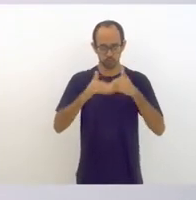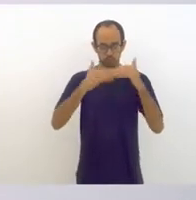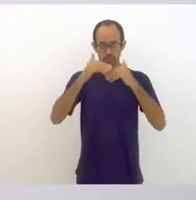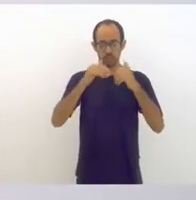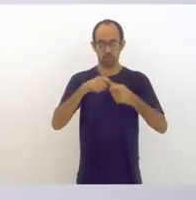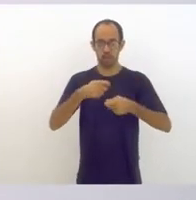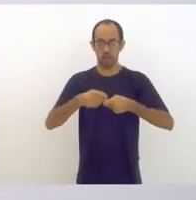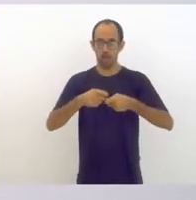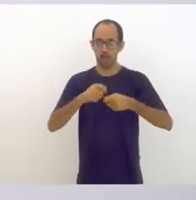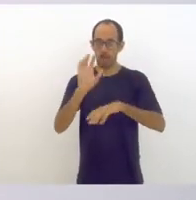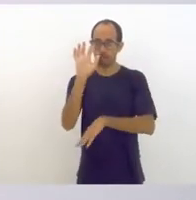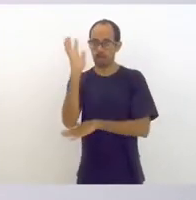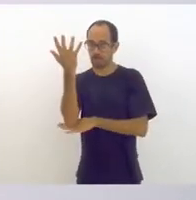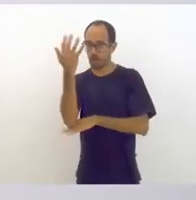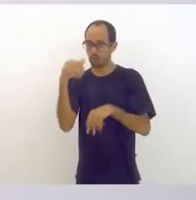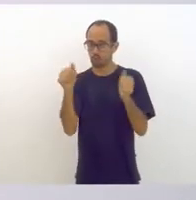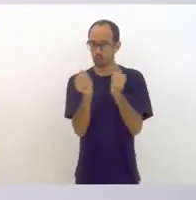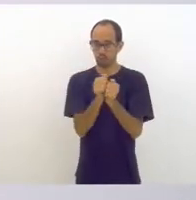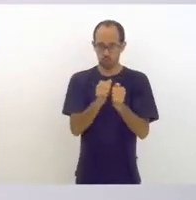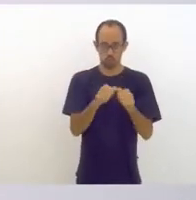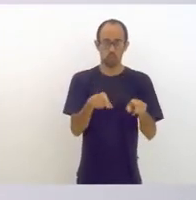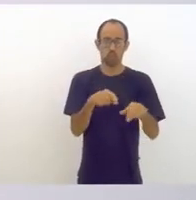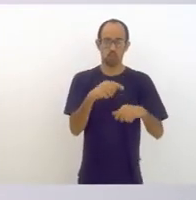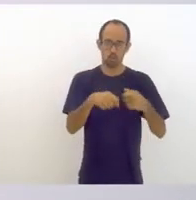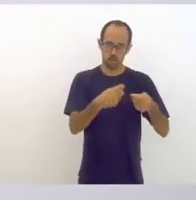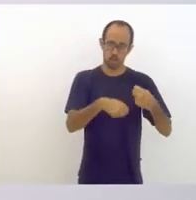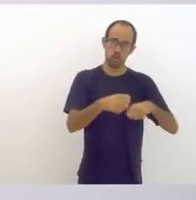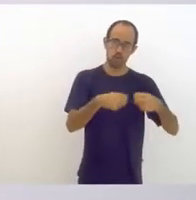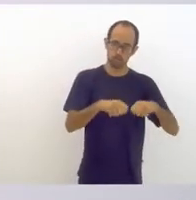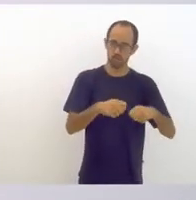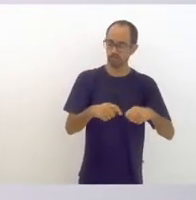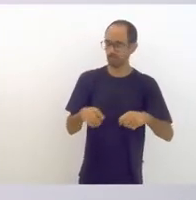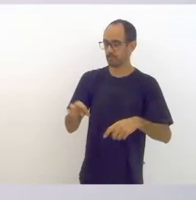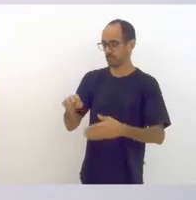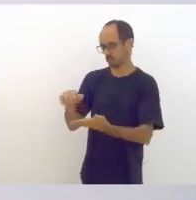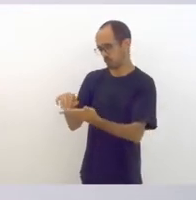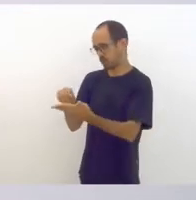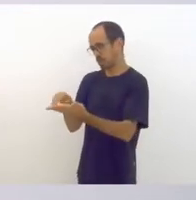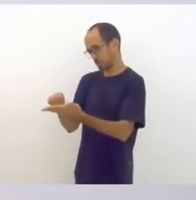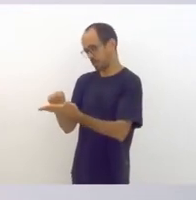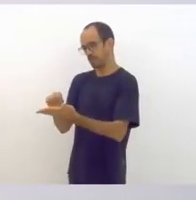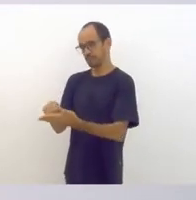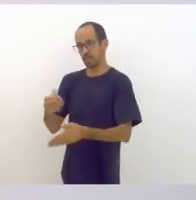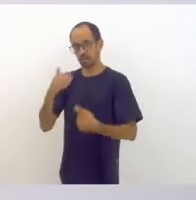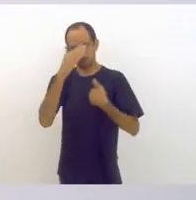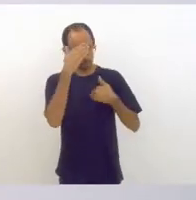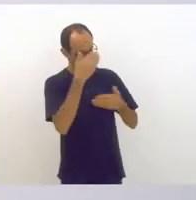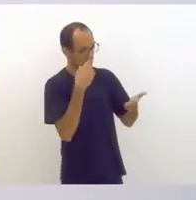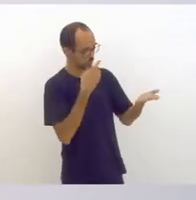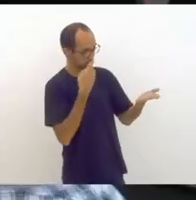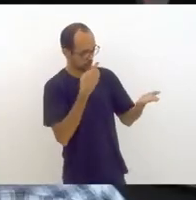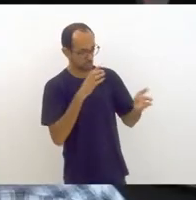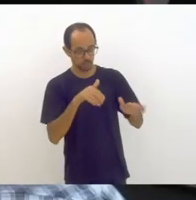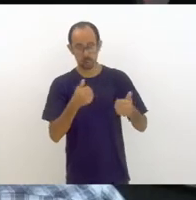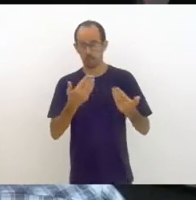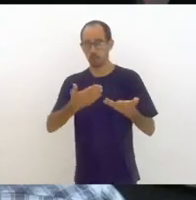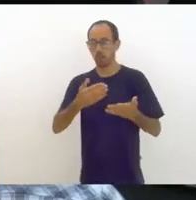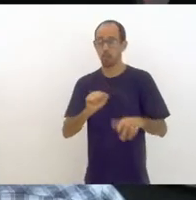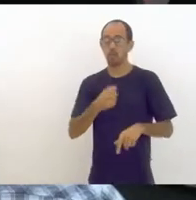Obrigado, presidente. Então, volto a palavra para a Tatiana. Obrigada, deputado. Então, como eu havia